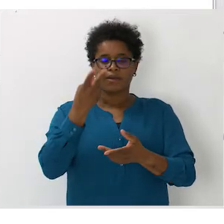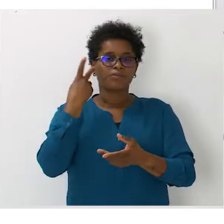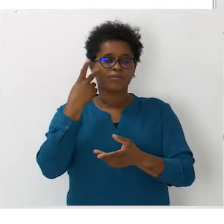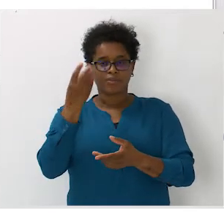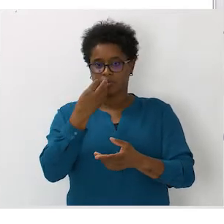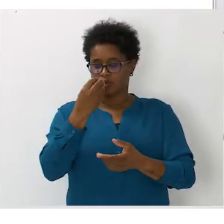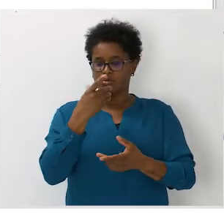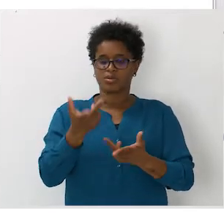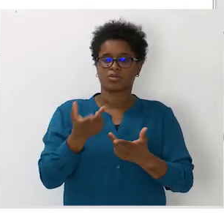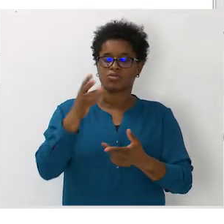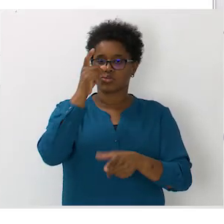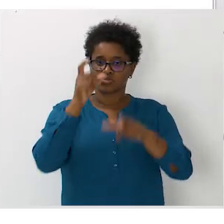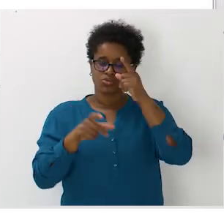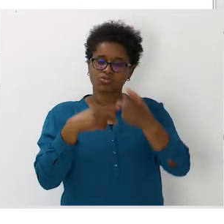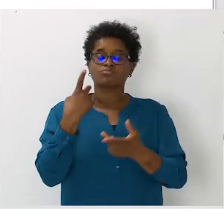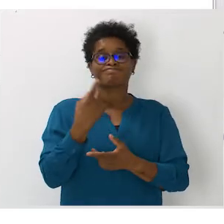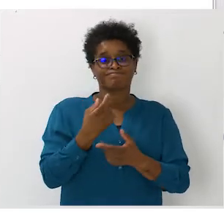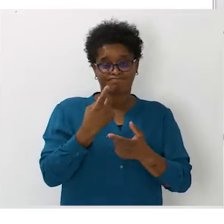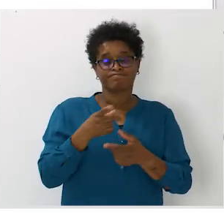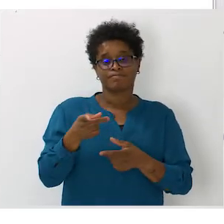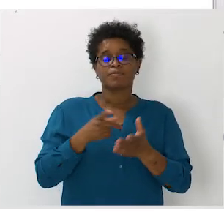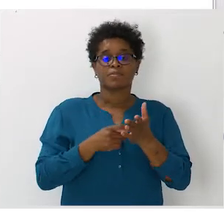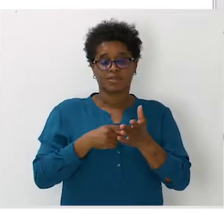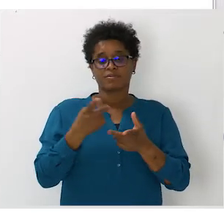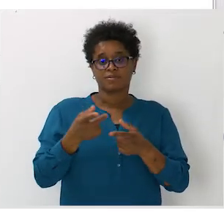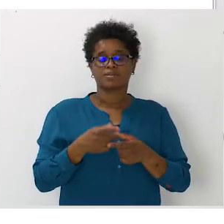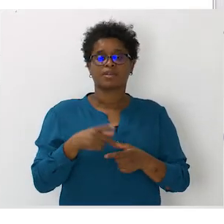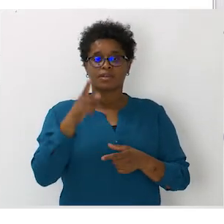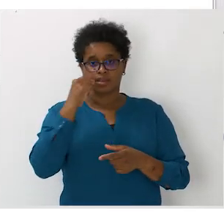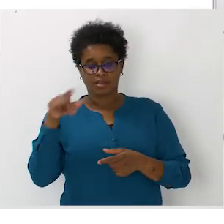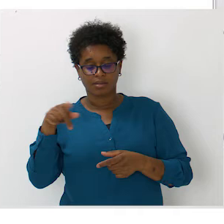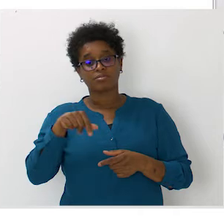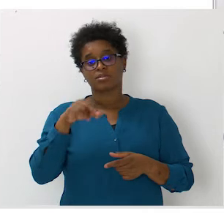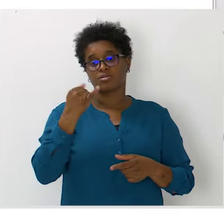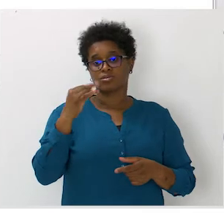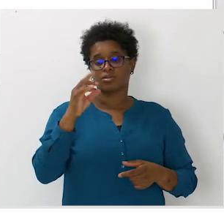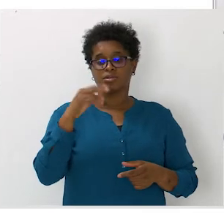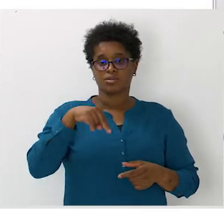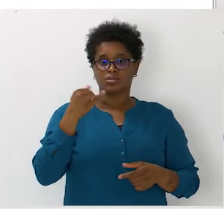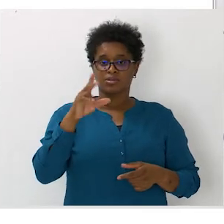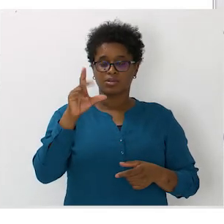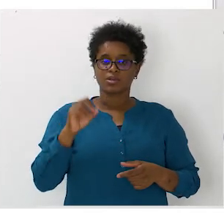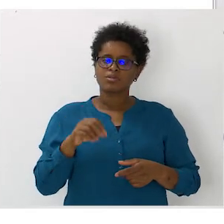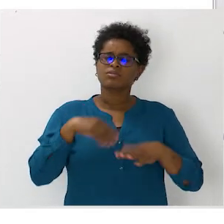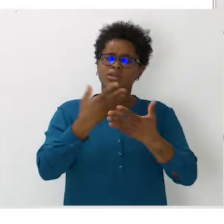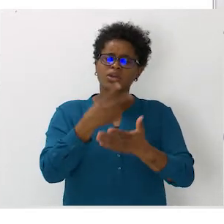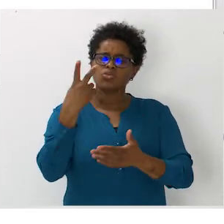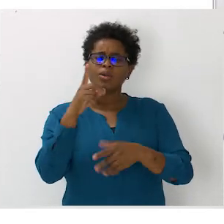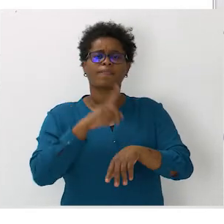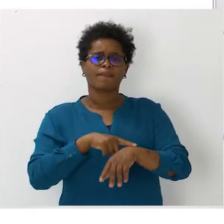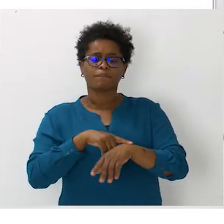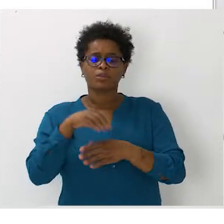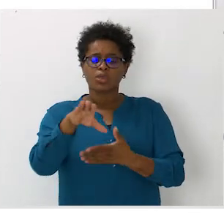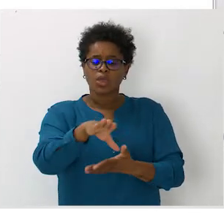sobrevivência do seu povo dependia dele, nesse caso o Rio Nilo. Proporcionava 2 épocas